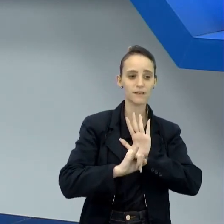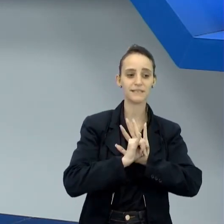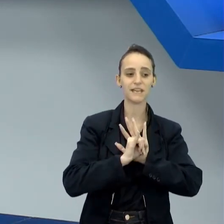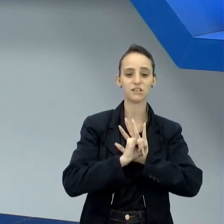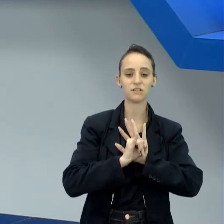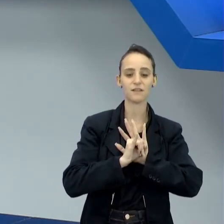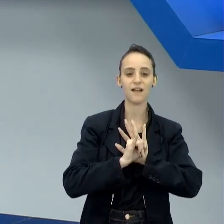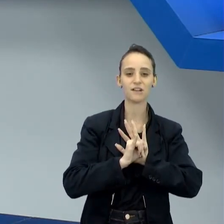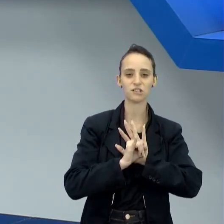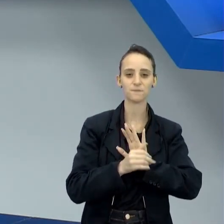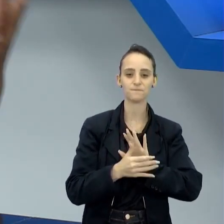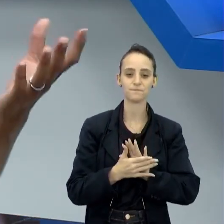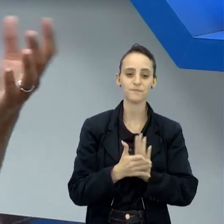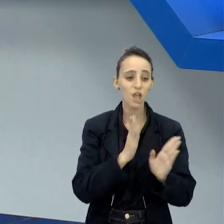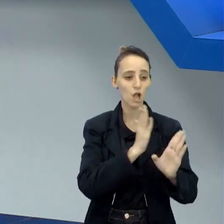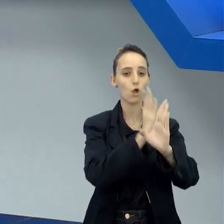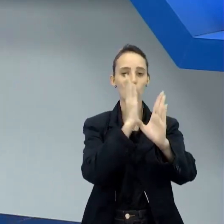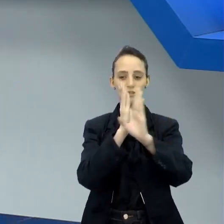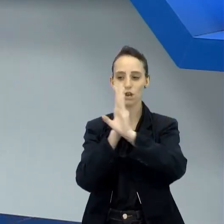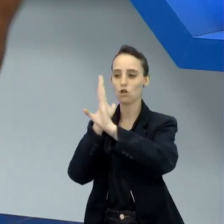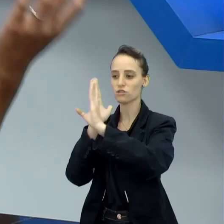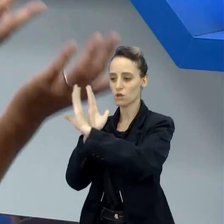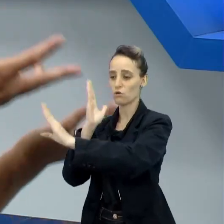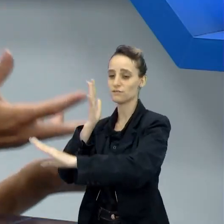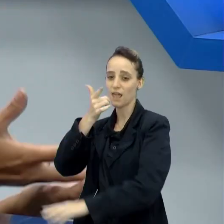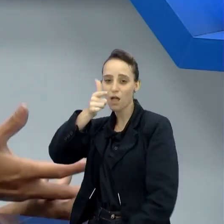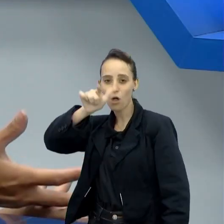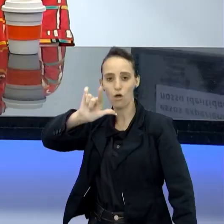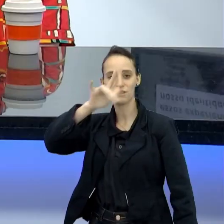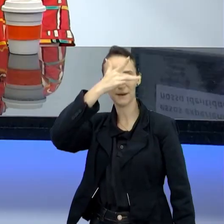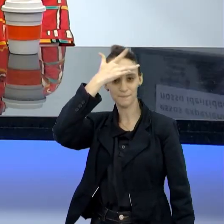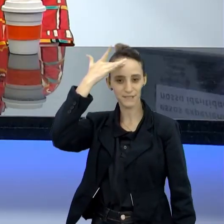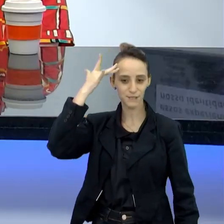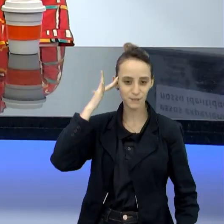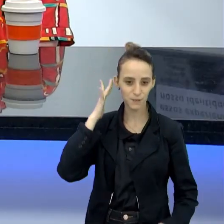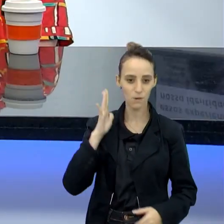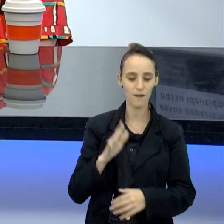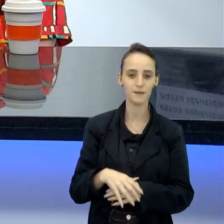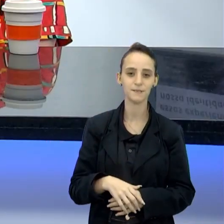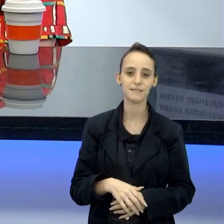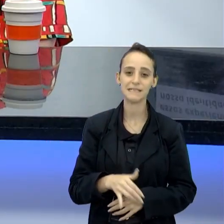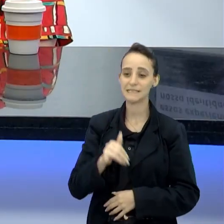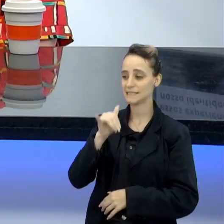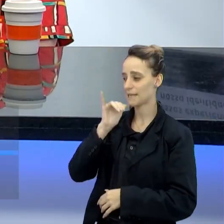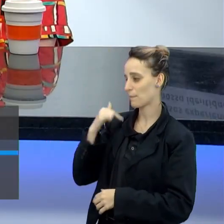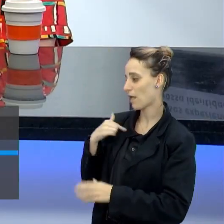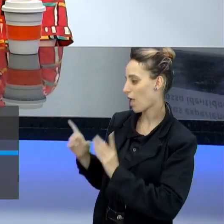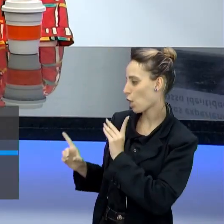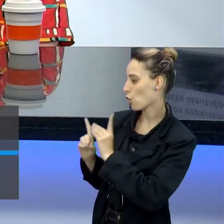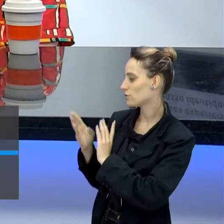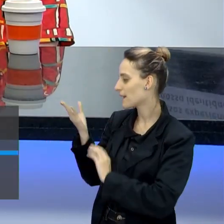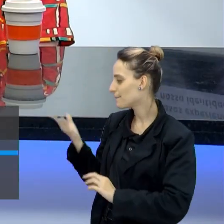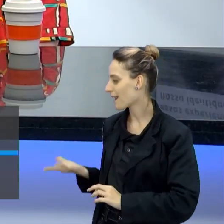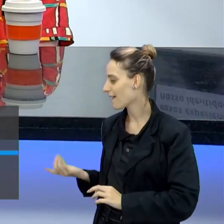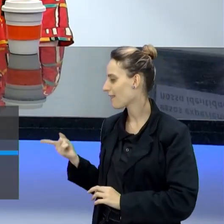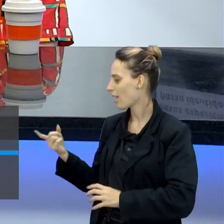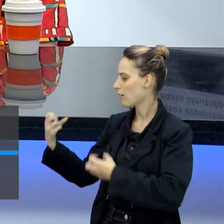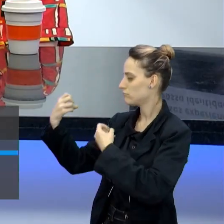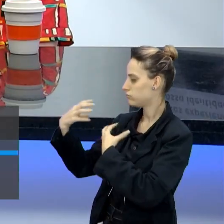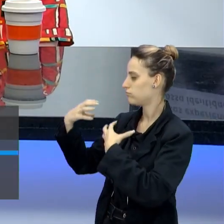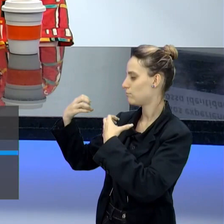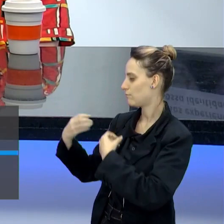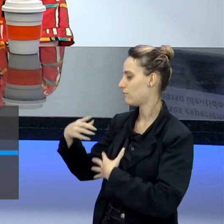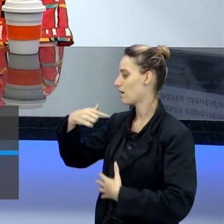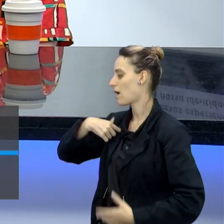é o encontro com o outro. Esse outro que aqui é o Joey, que me amplia